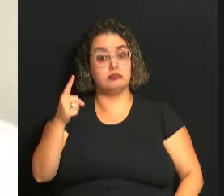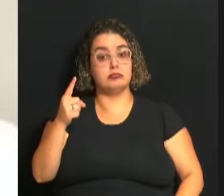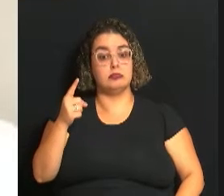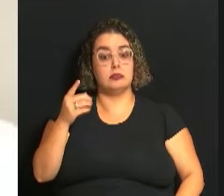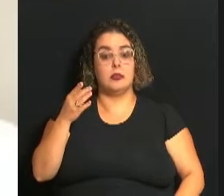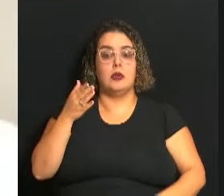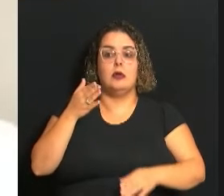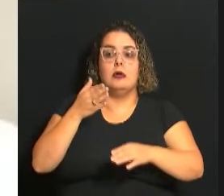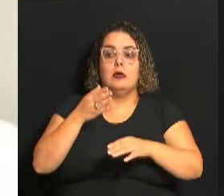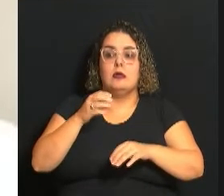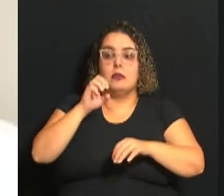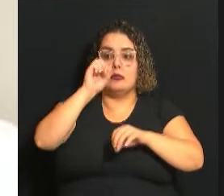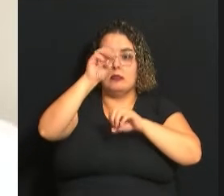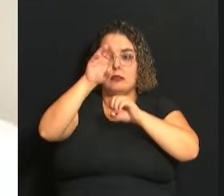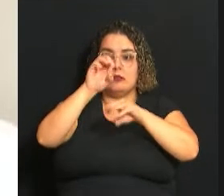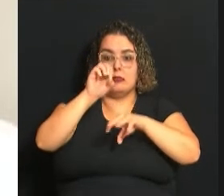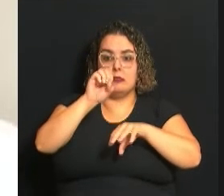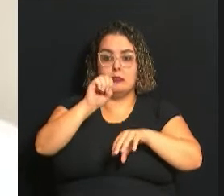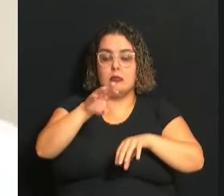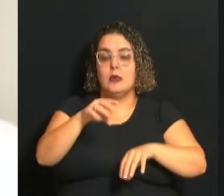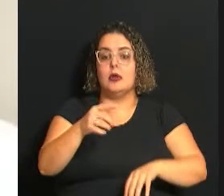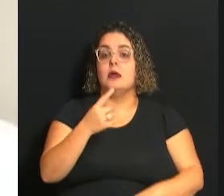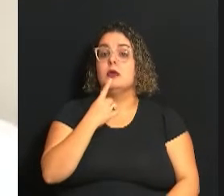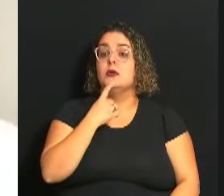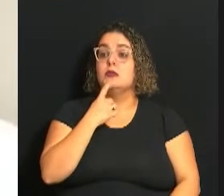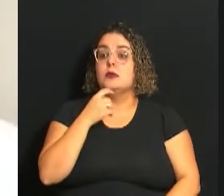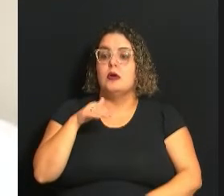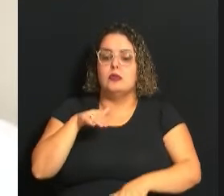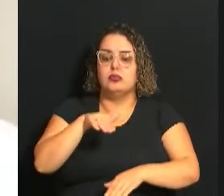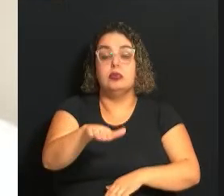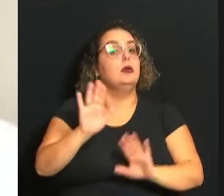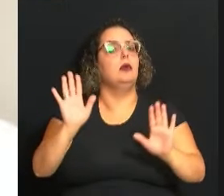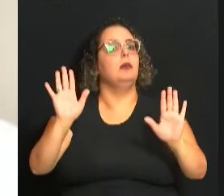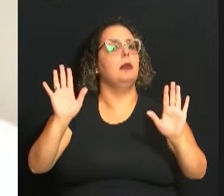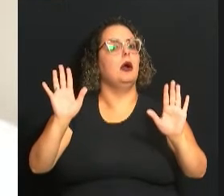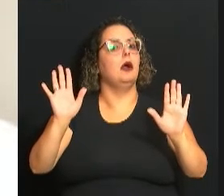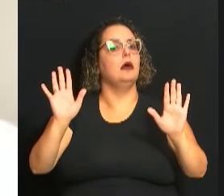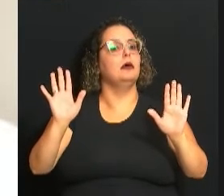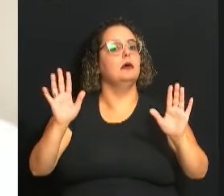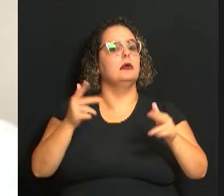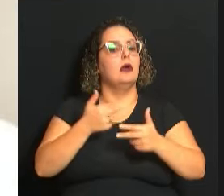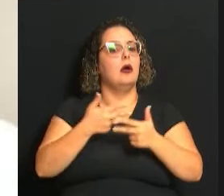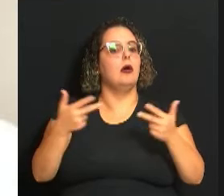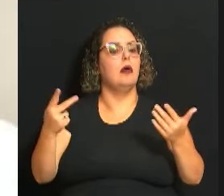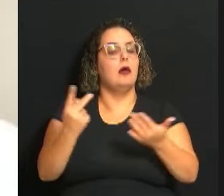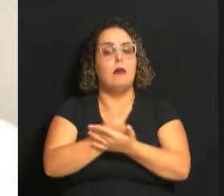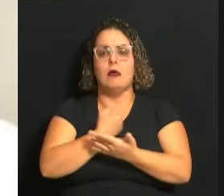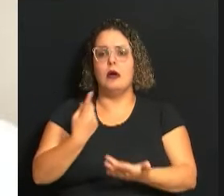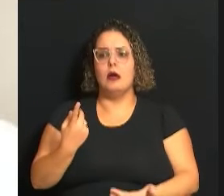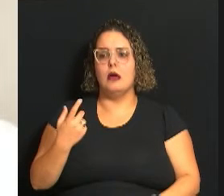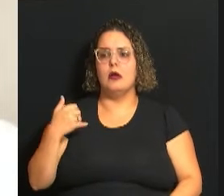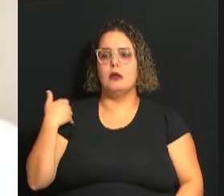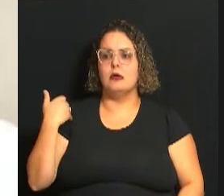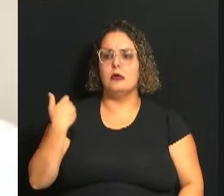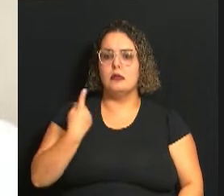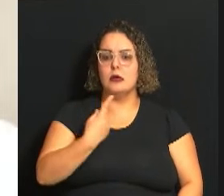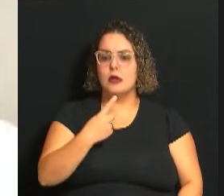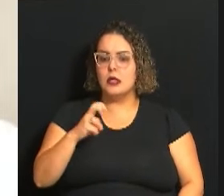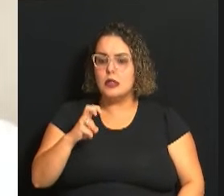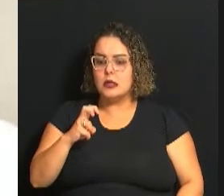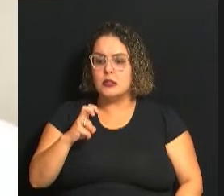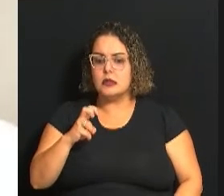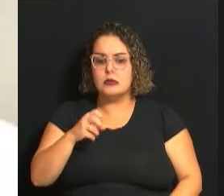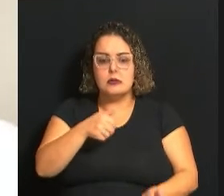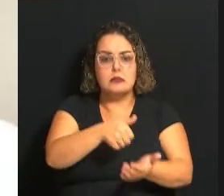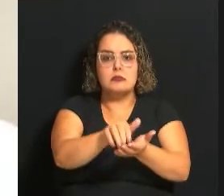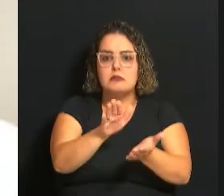farol vermelho com o meu carro. E aí eu falei, não, tem alguma coisa errada, porque já fazia uns 15 anos que eu não tomava nenhuma multa, eu sou muito prudente ao